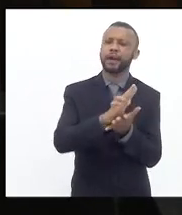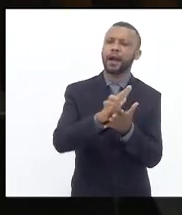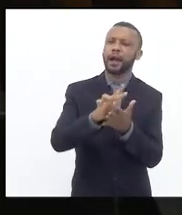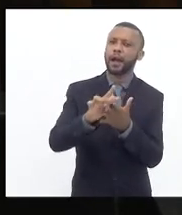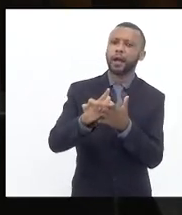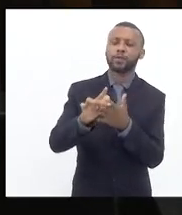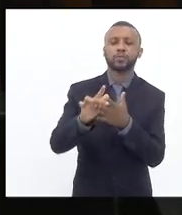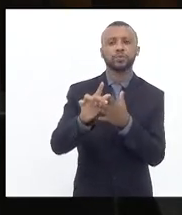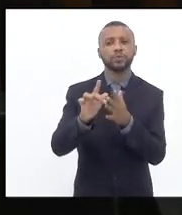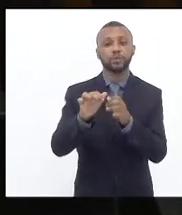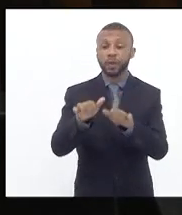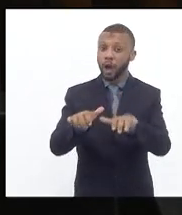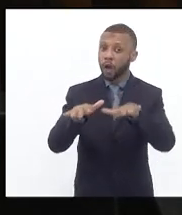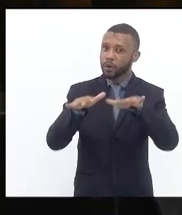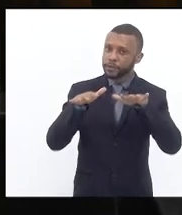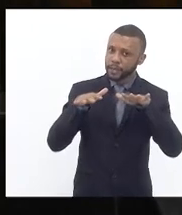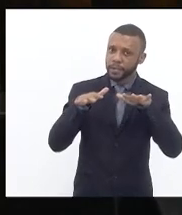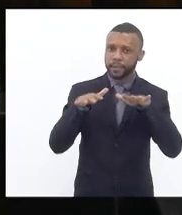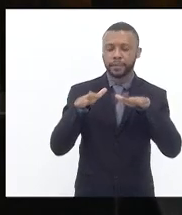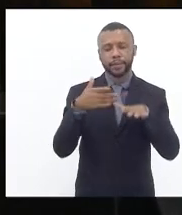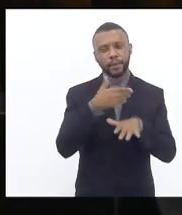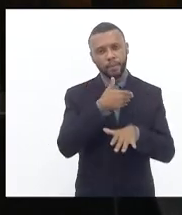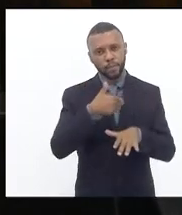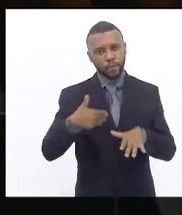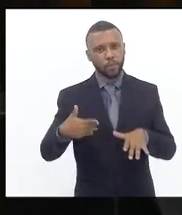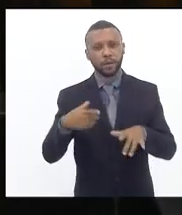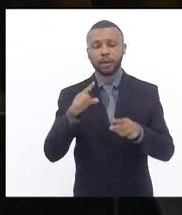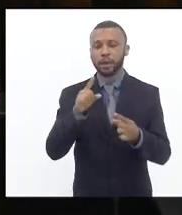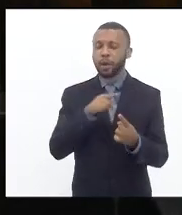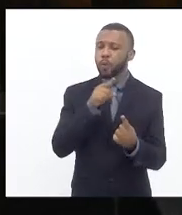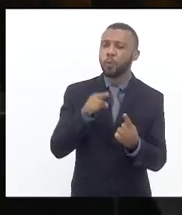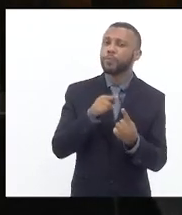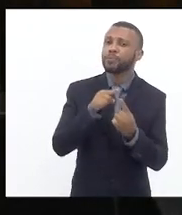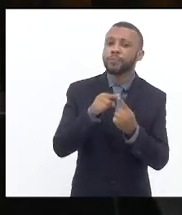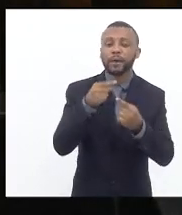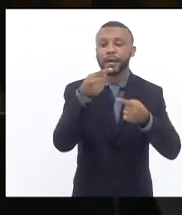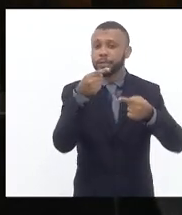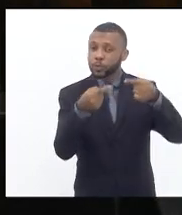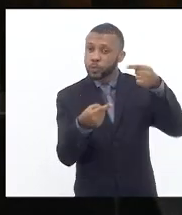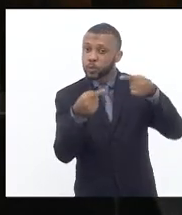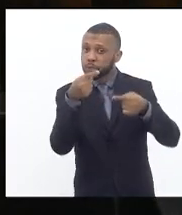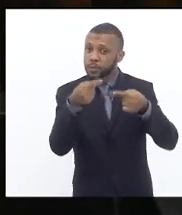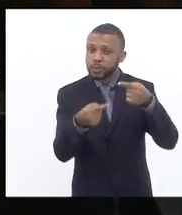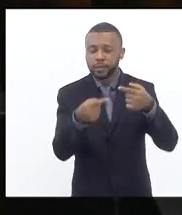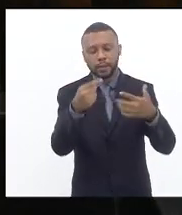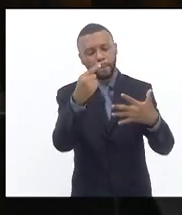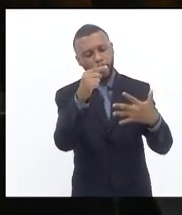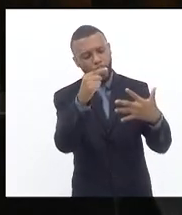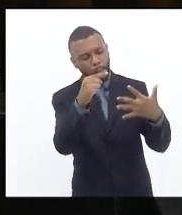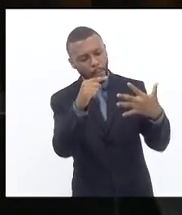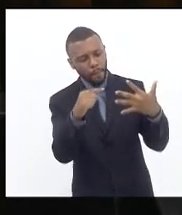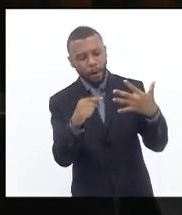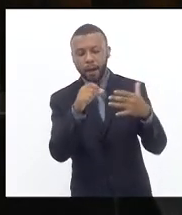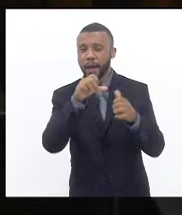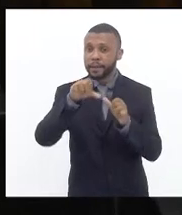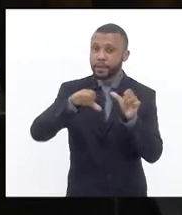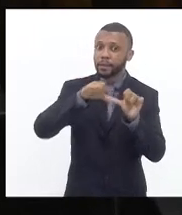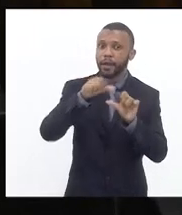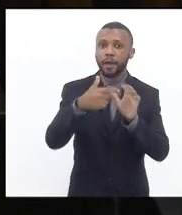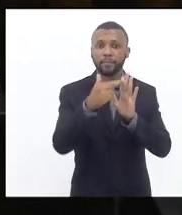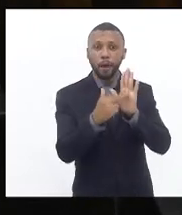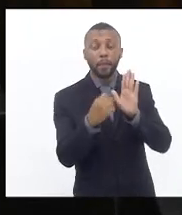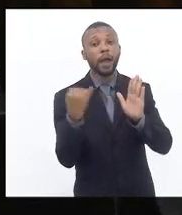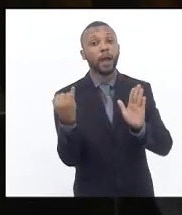de audiências públicas para discutir essas reformas tão